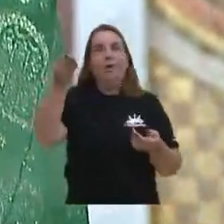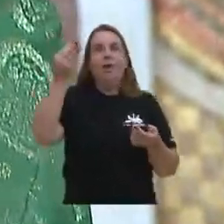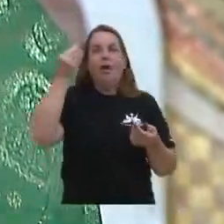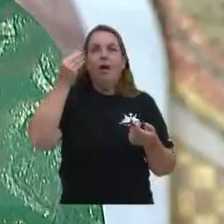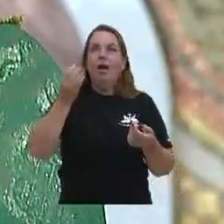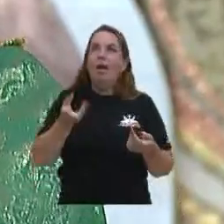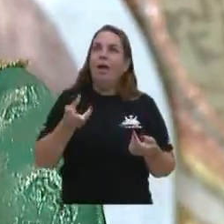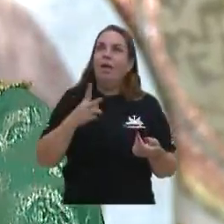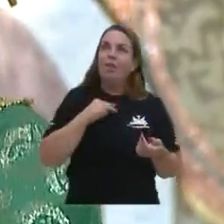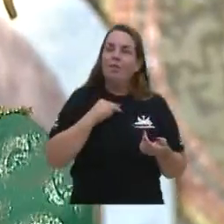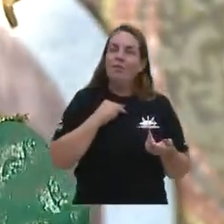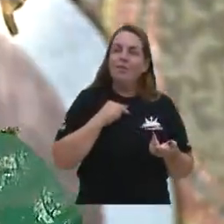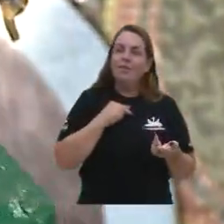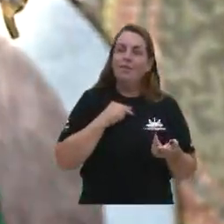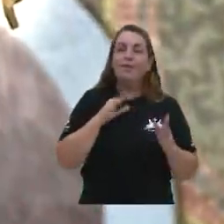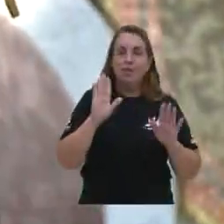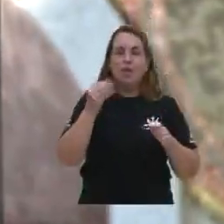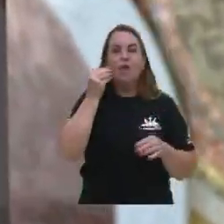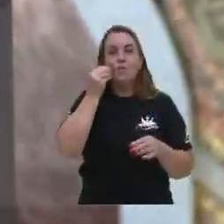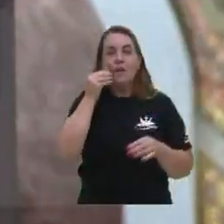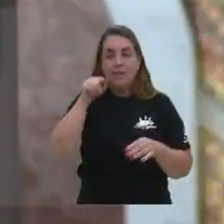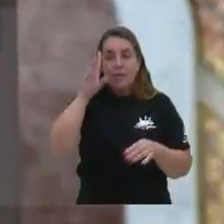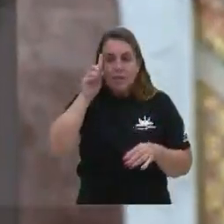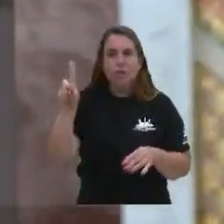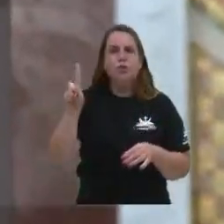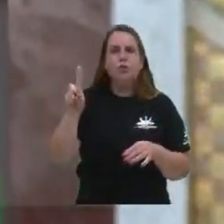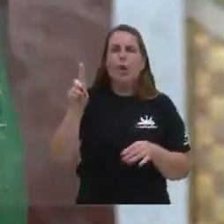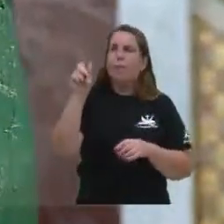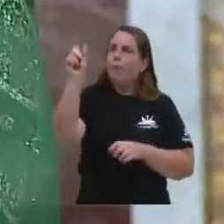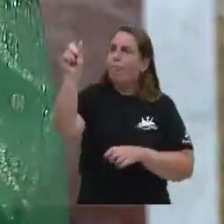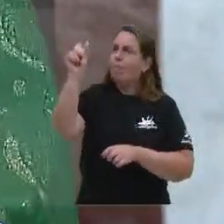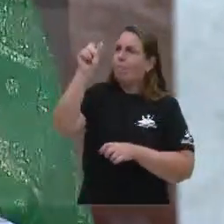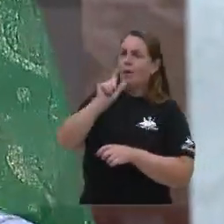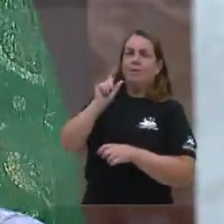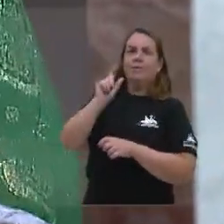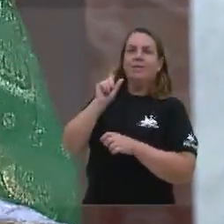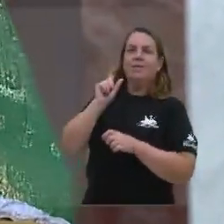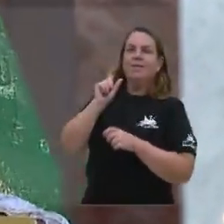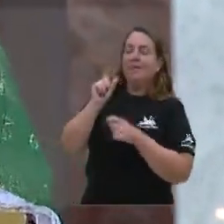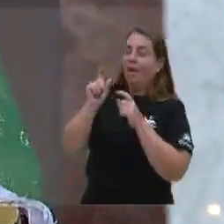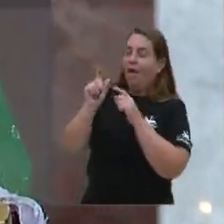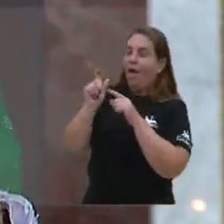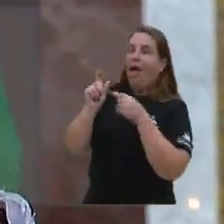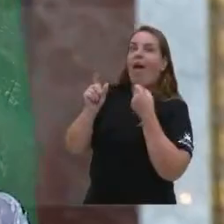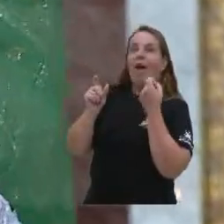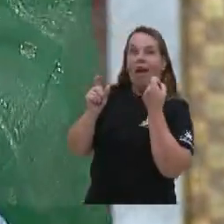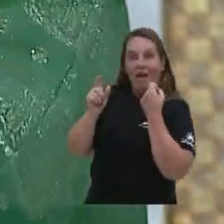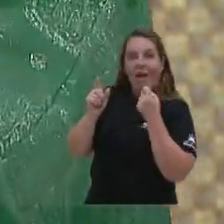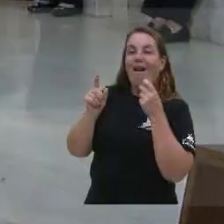passou por essa experiência? Que naquele dia, a palavra de Deus fala com você.